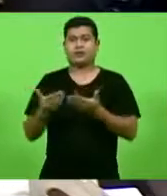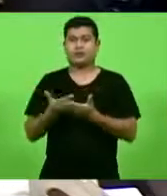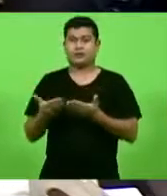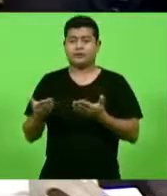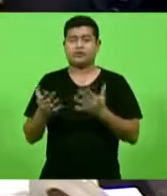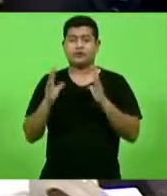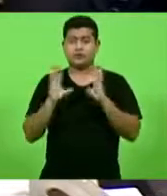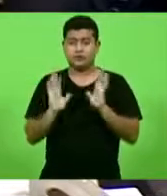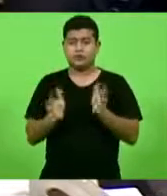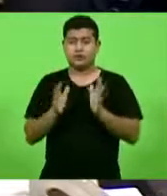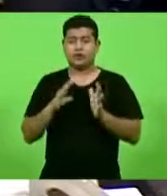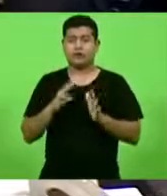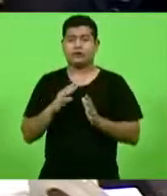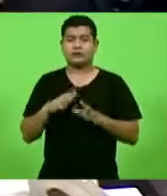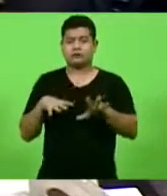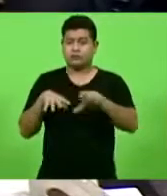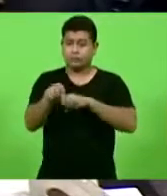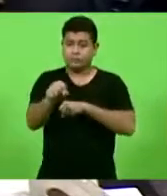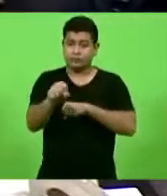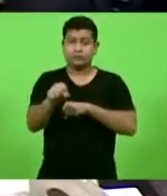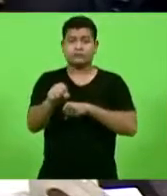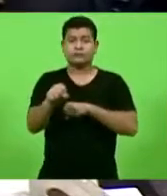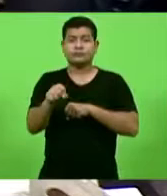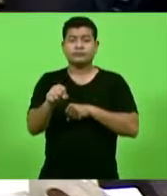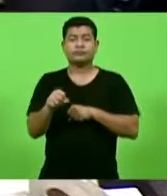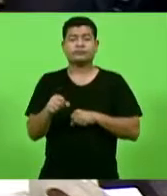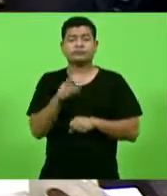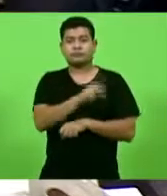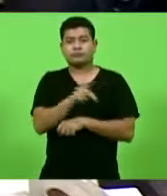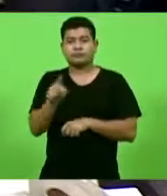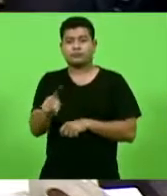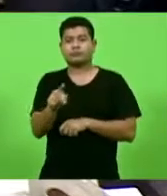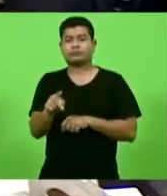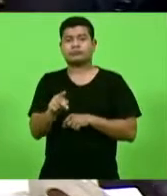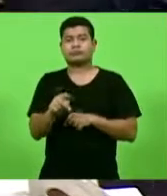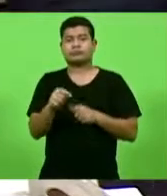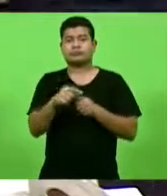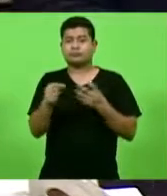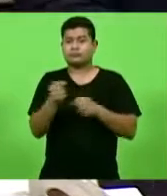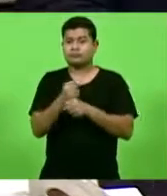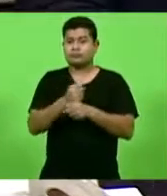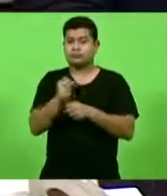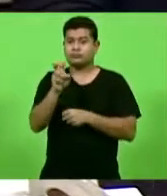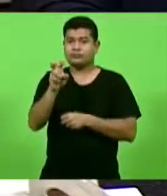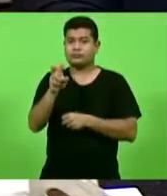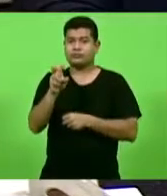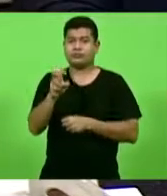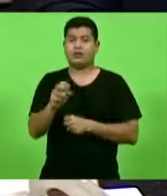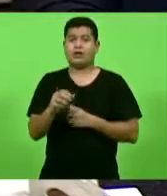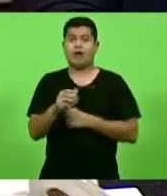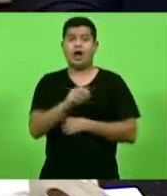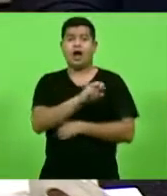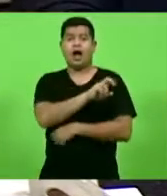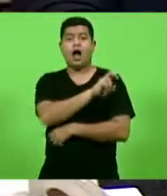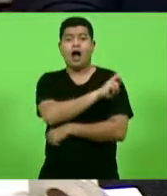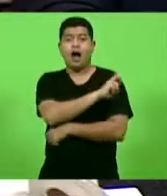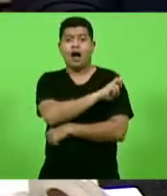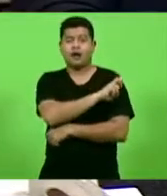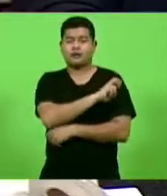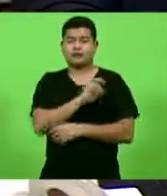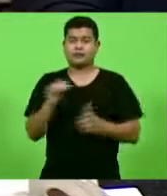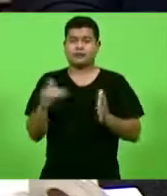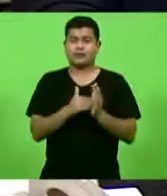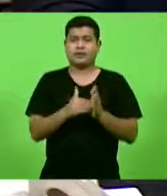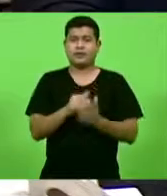como formação mínima para o exercício do magistério na educação infantil e nos 5 primeiros anos do ensino fundamental, a oferecida em